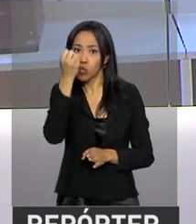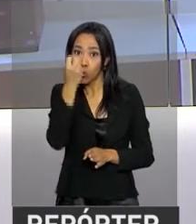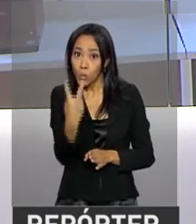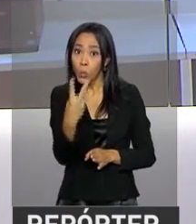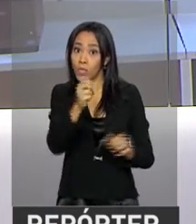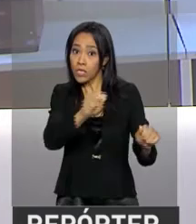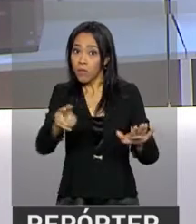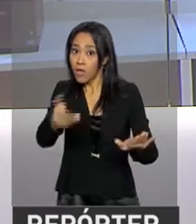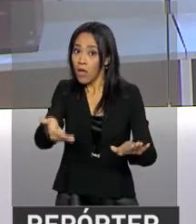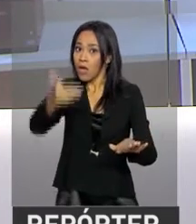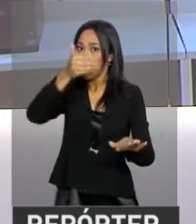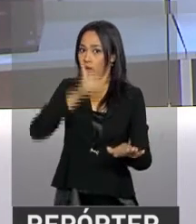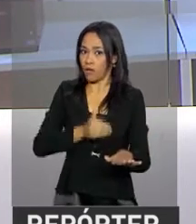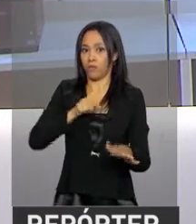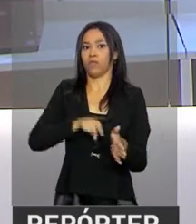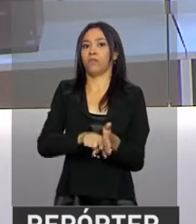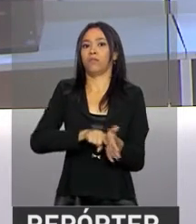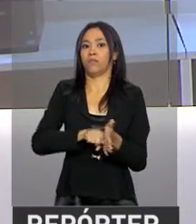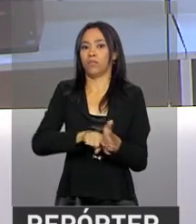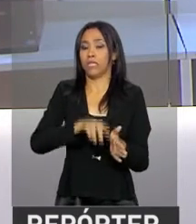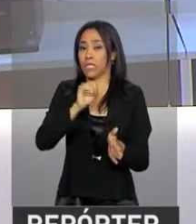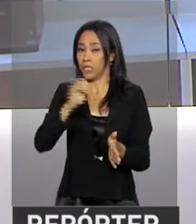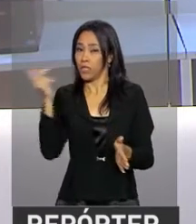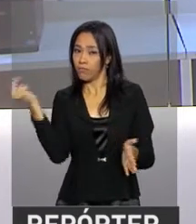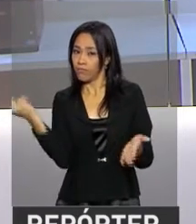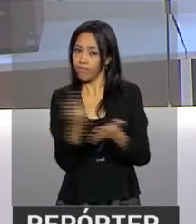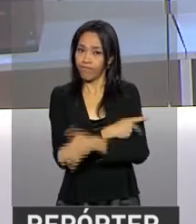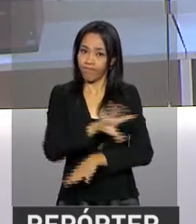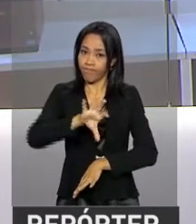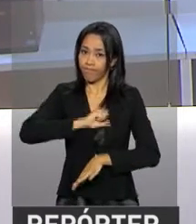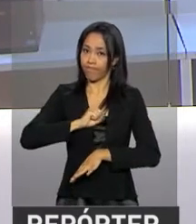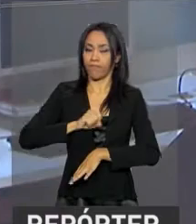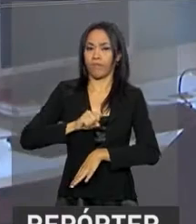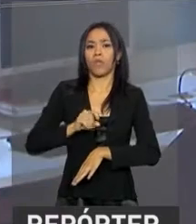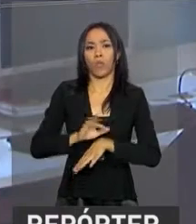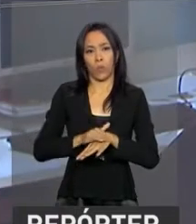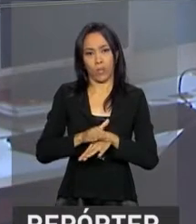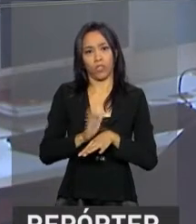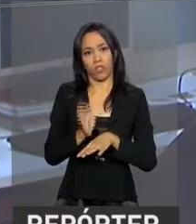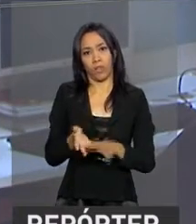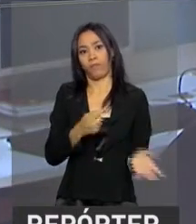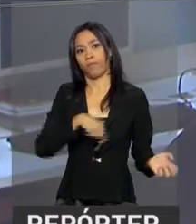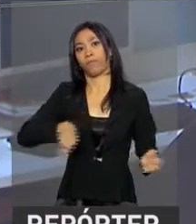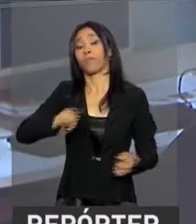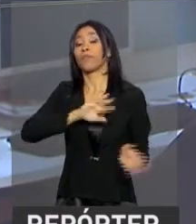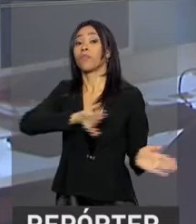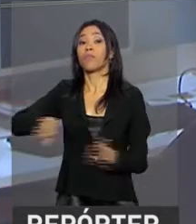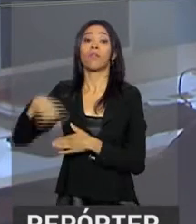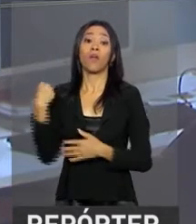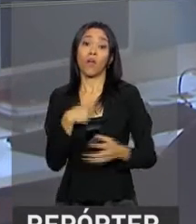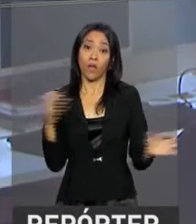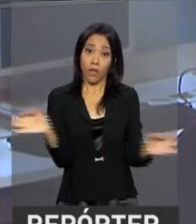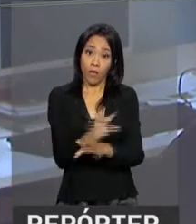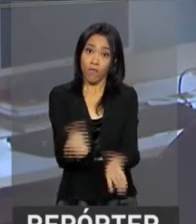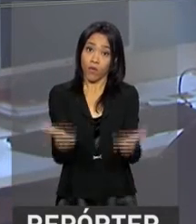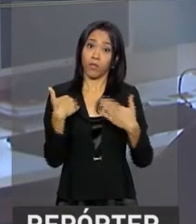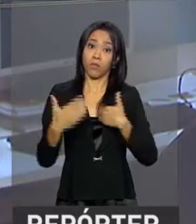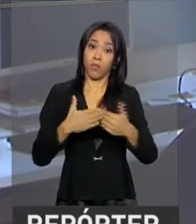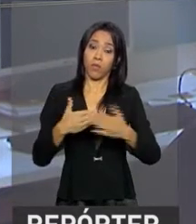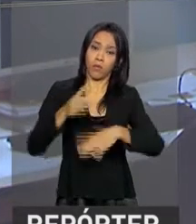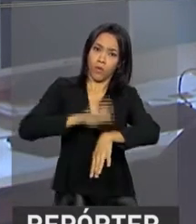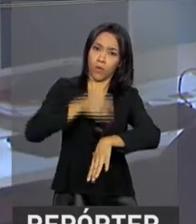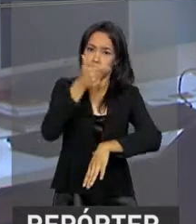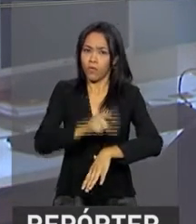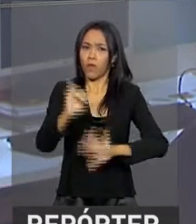antes do exame e também se a pessoa foi infectada há mais tempo nós ficamos por aqui voltamos a qualquer momento com outras